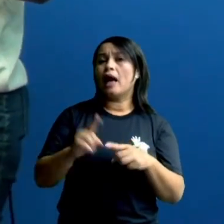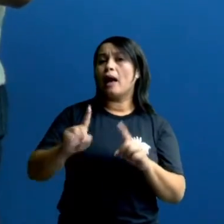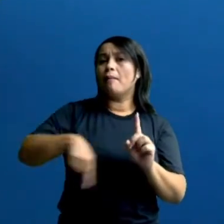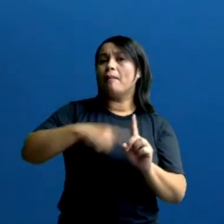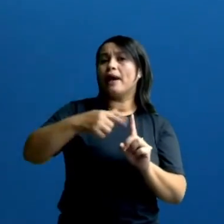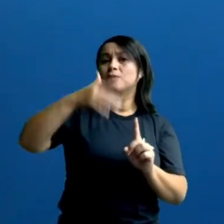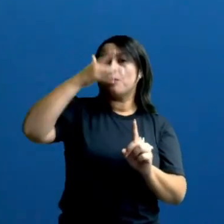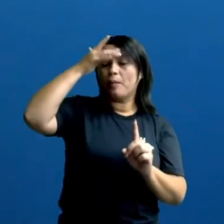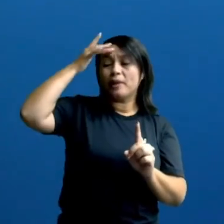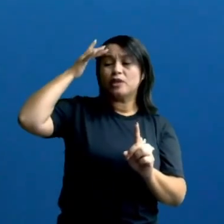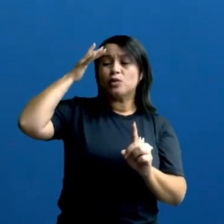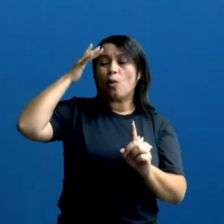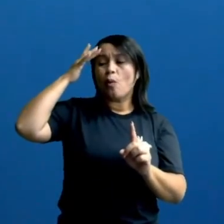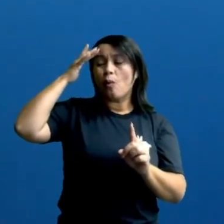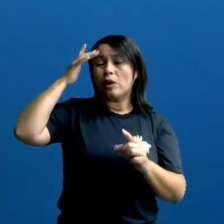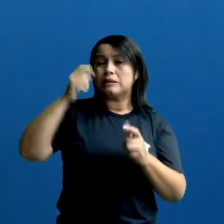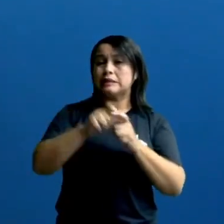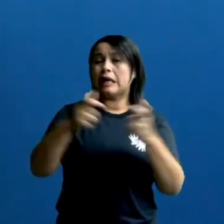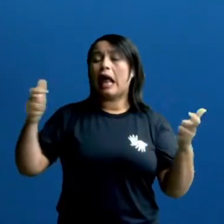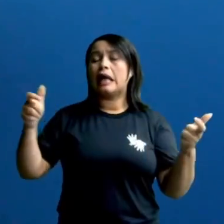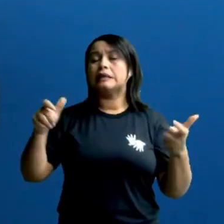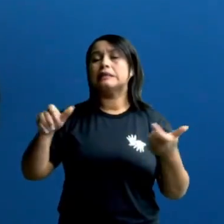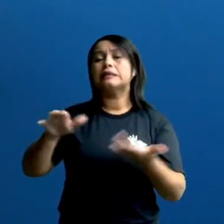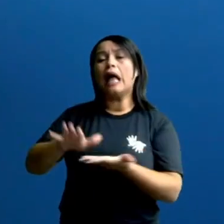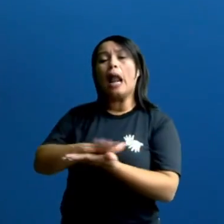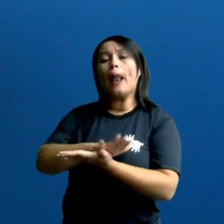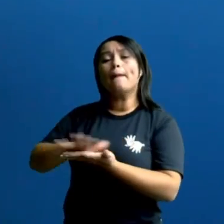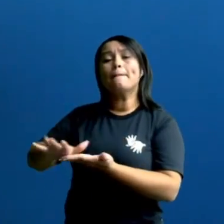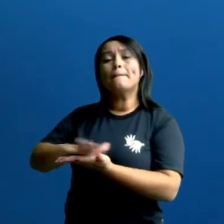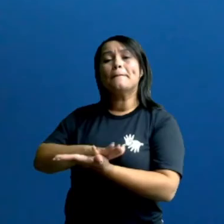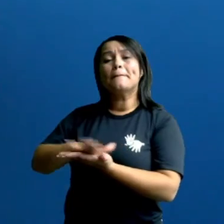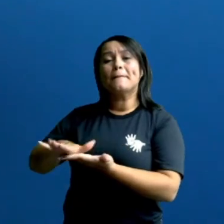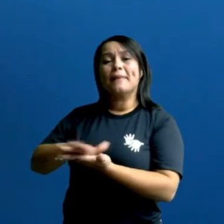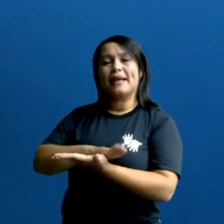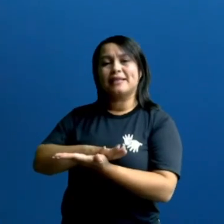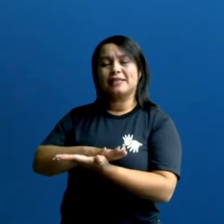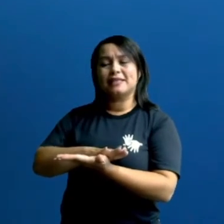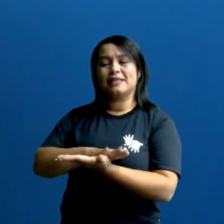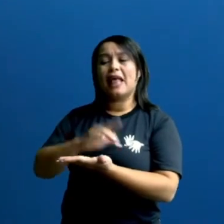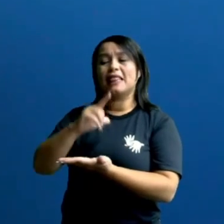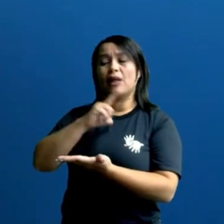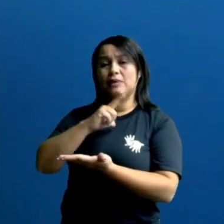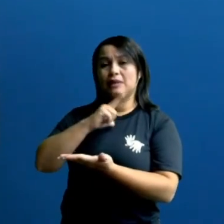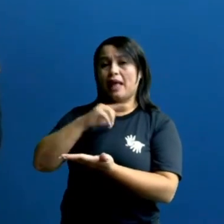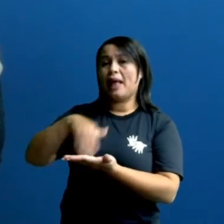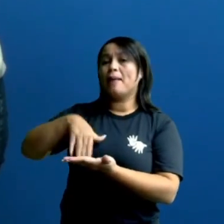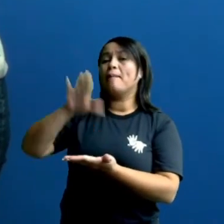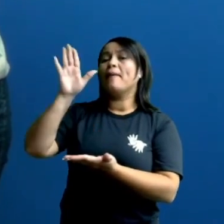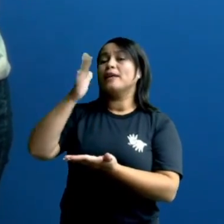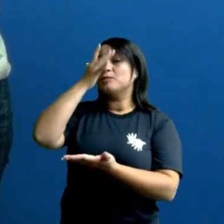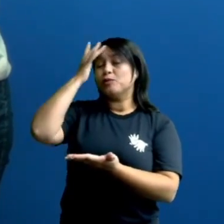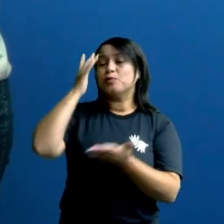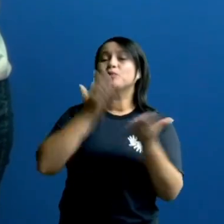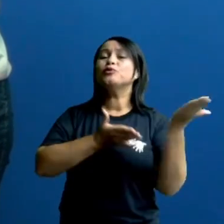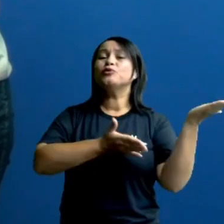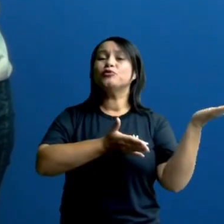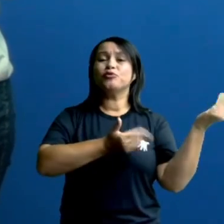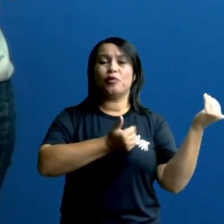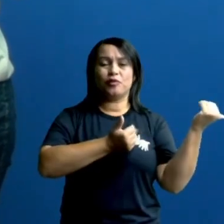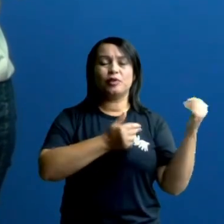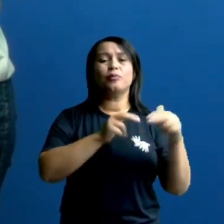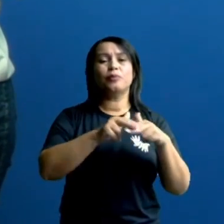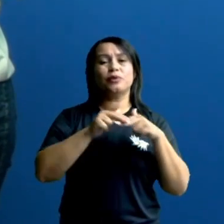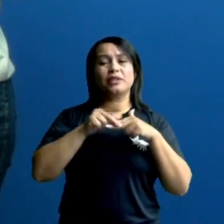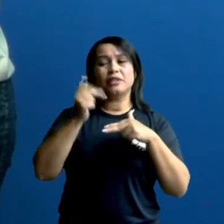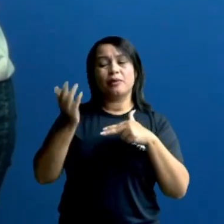ela está concentrada na base, certo? Aqui embaixo. Então, a população maior seriam de pessoas jovens, então por isso